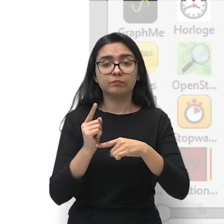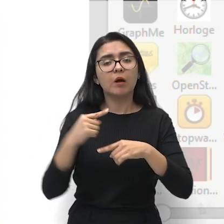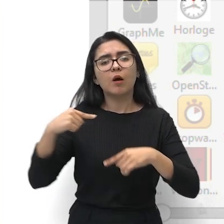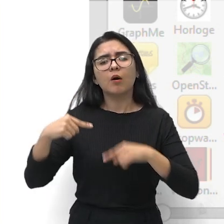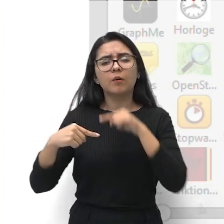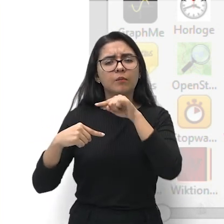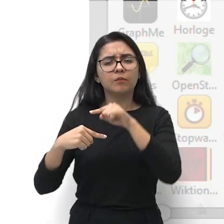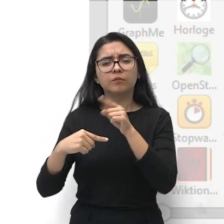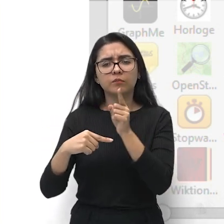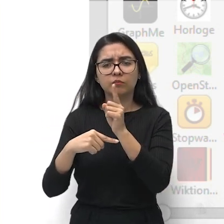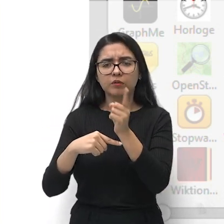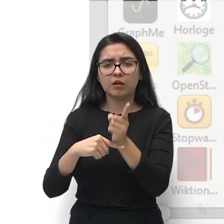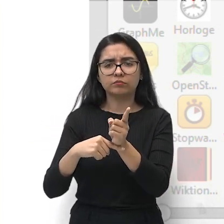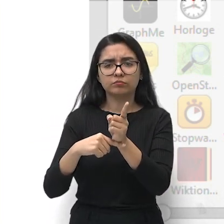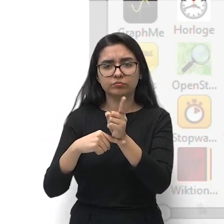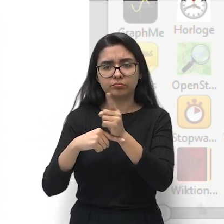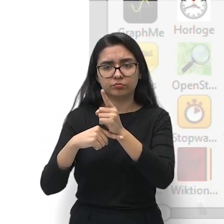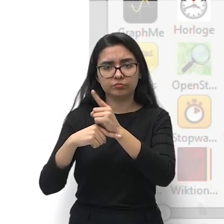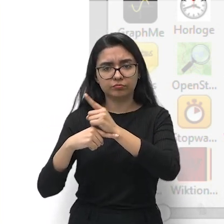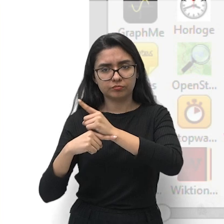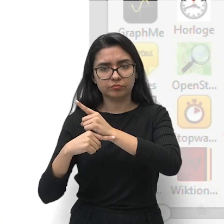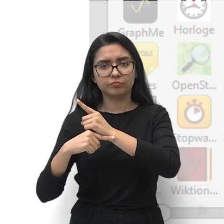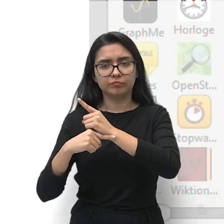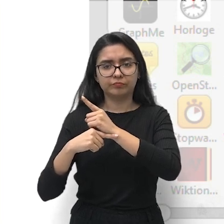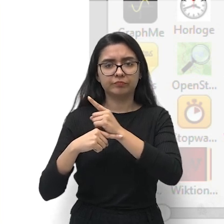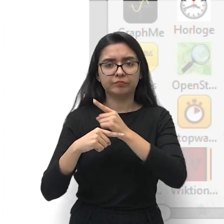E traçamos o arco.